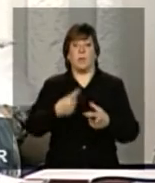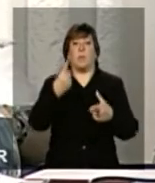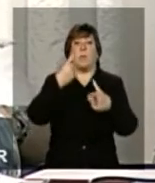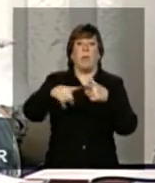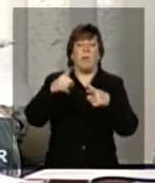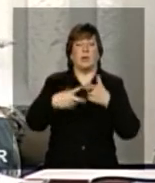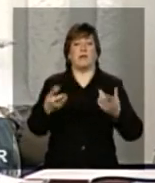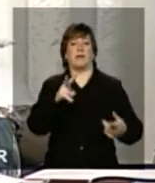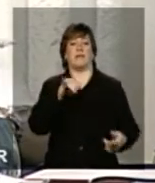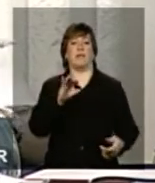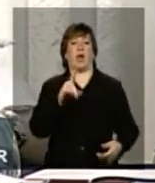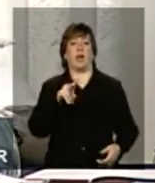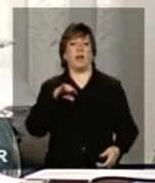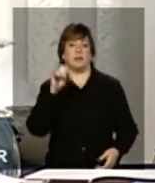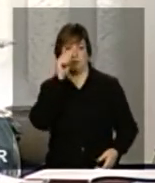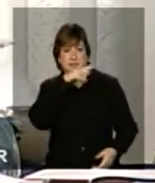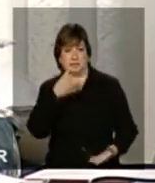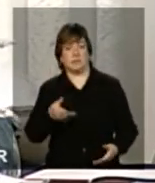situação de violência.